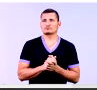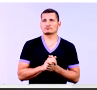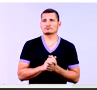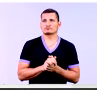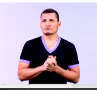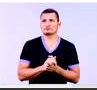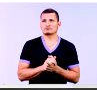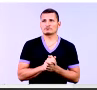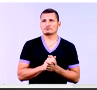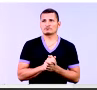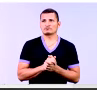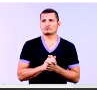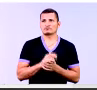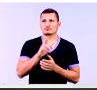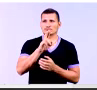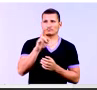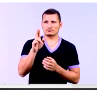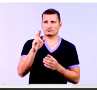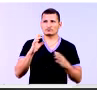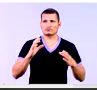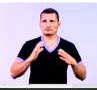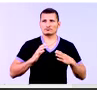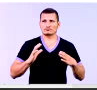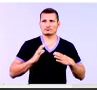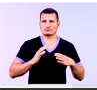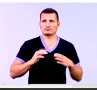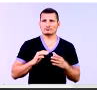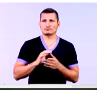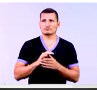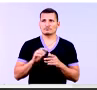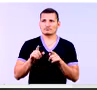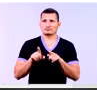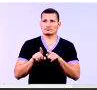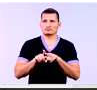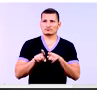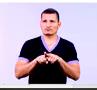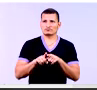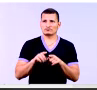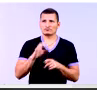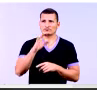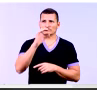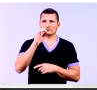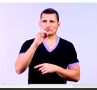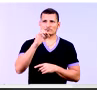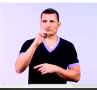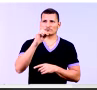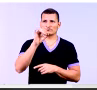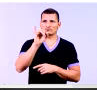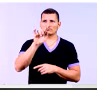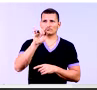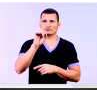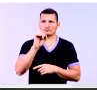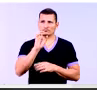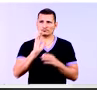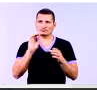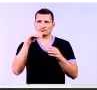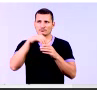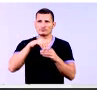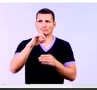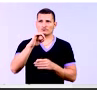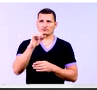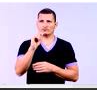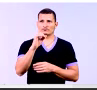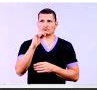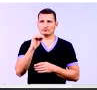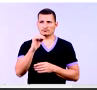Nós estamos recebendo o nome, a cidade e também, quando receber o código, ele insere o dado.